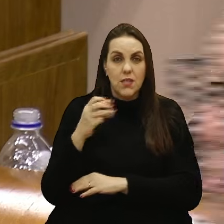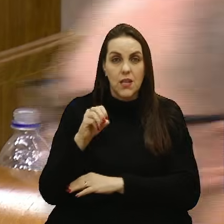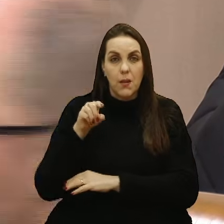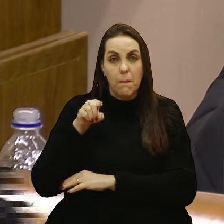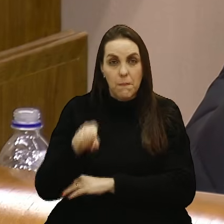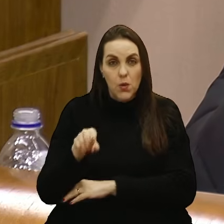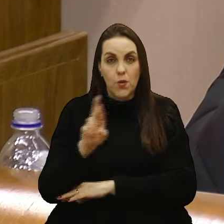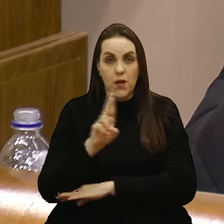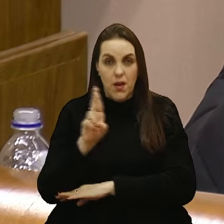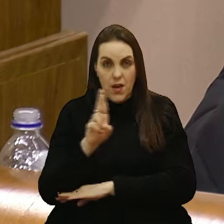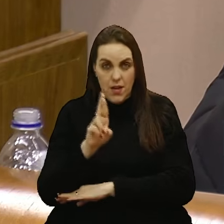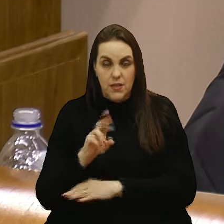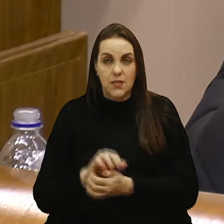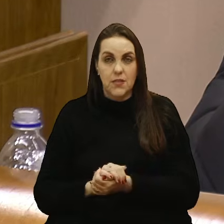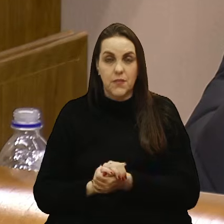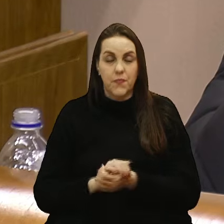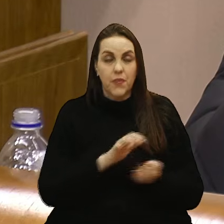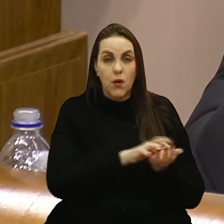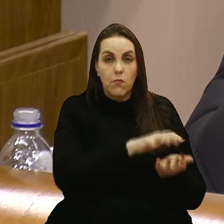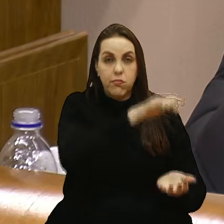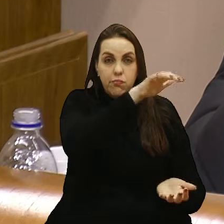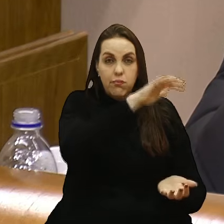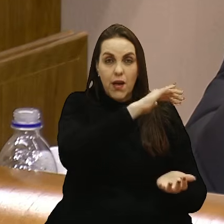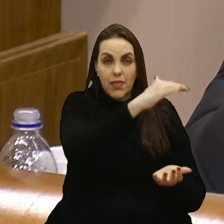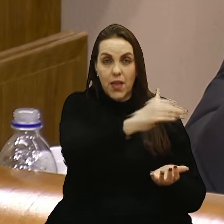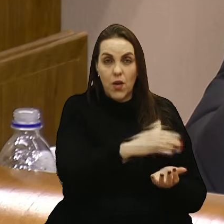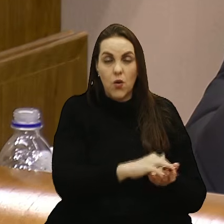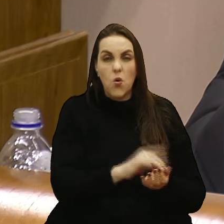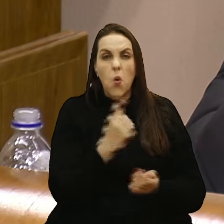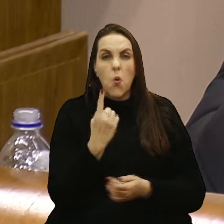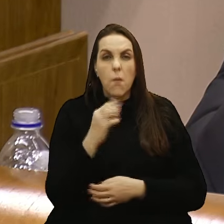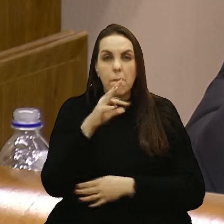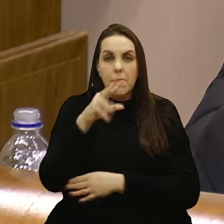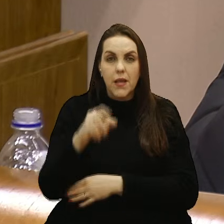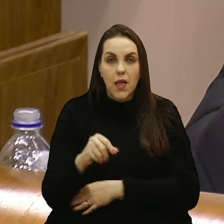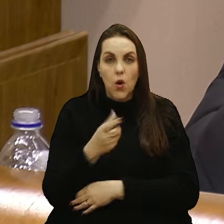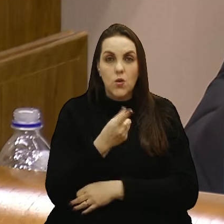430.000. O aterro está em torno de 1.100.000 por